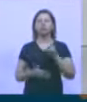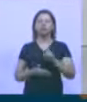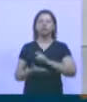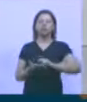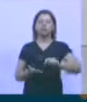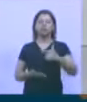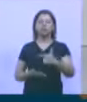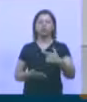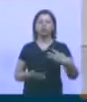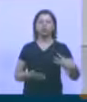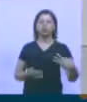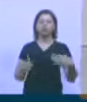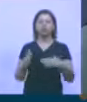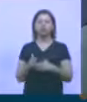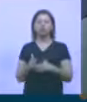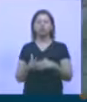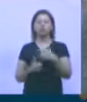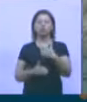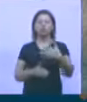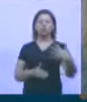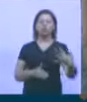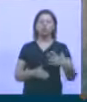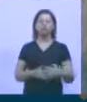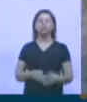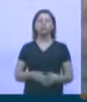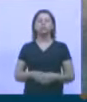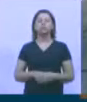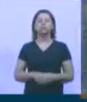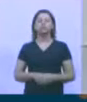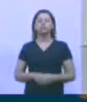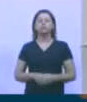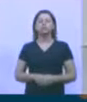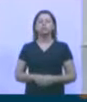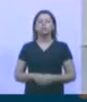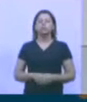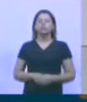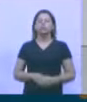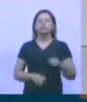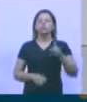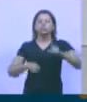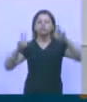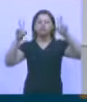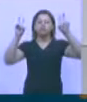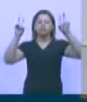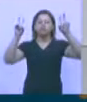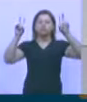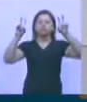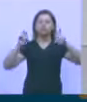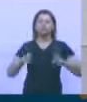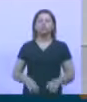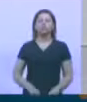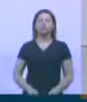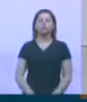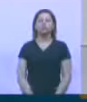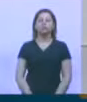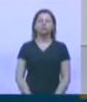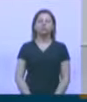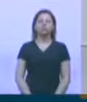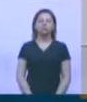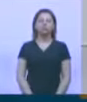versículos 23 e 24. Is like this. É assim. May the God of